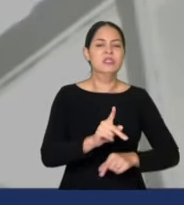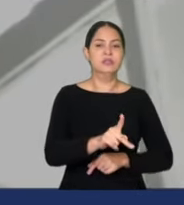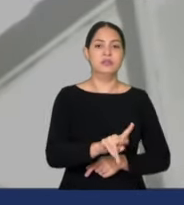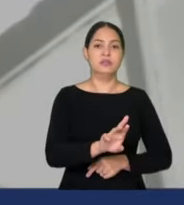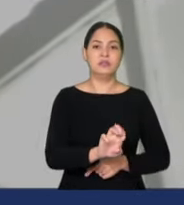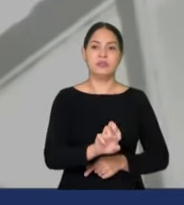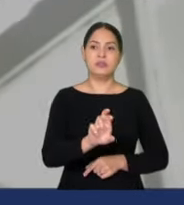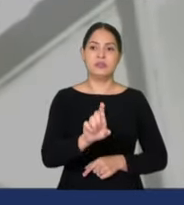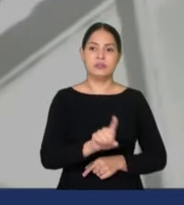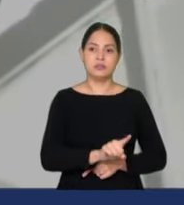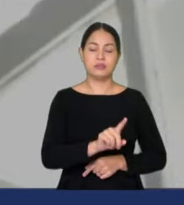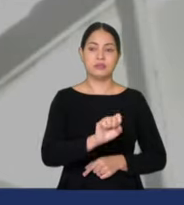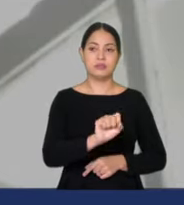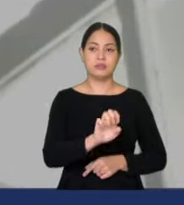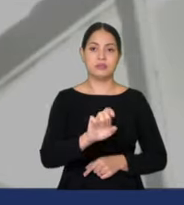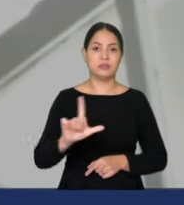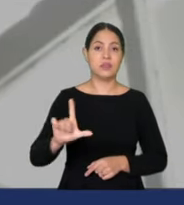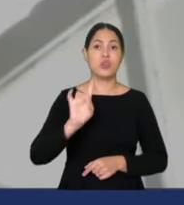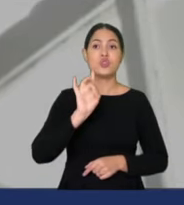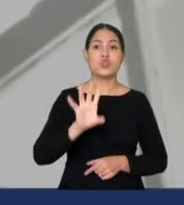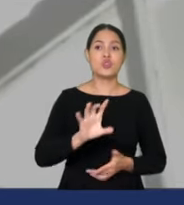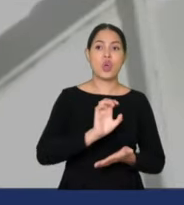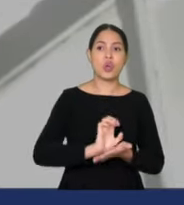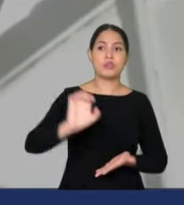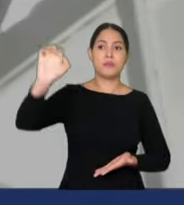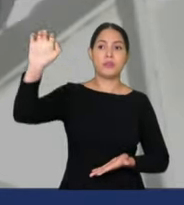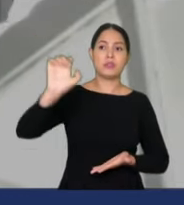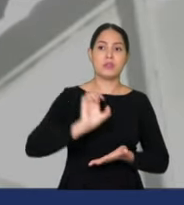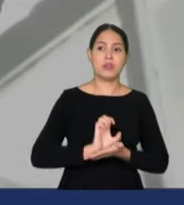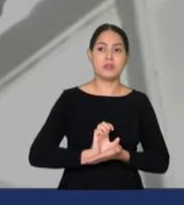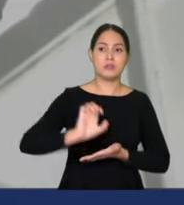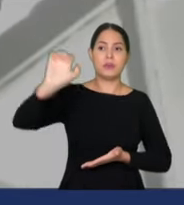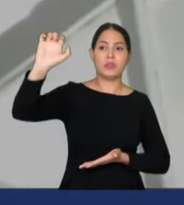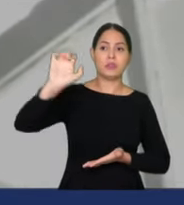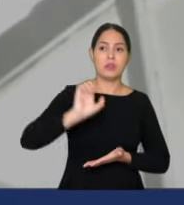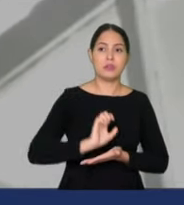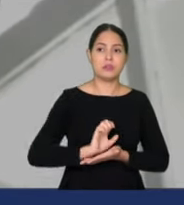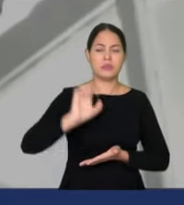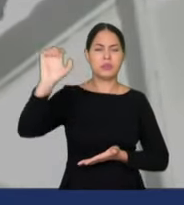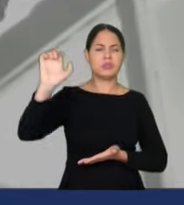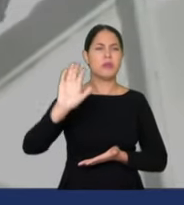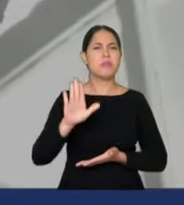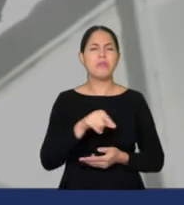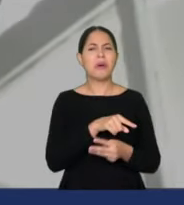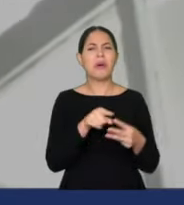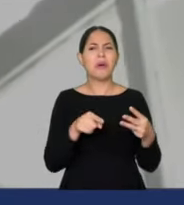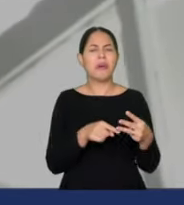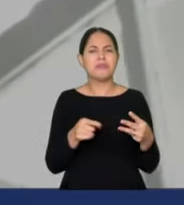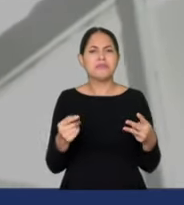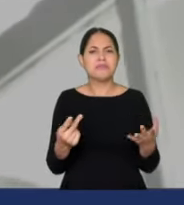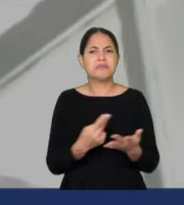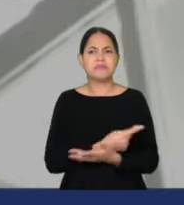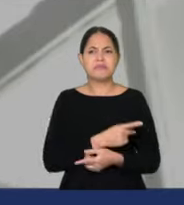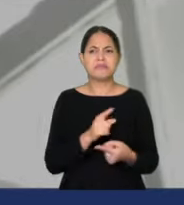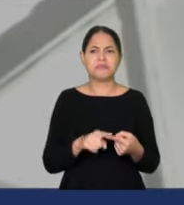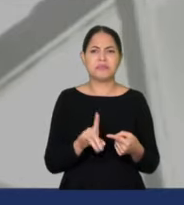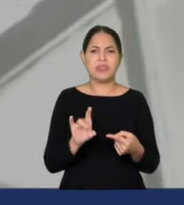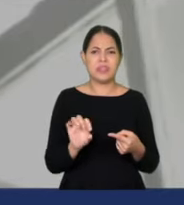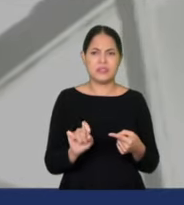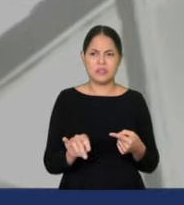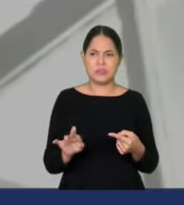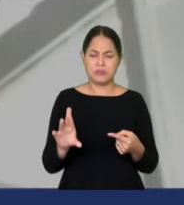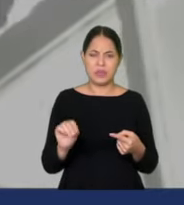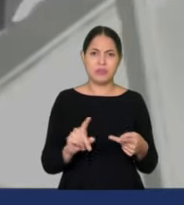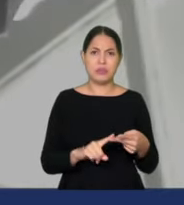para a exportação, ou seja, uma estratégia cujos três pilares são uma política de desinvestimento de ativos, geração